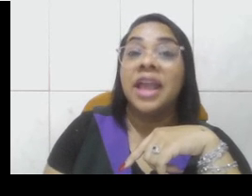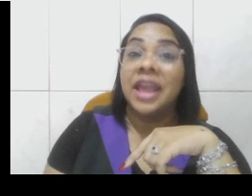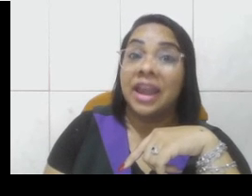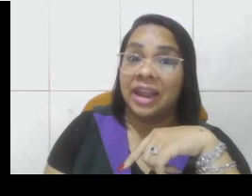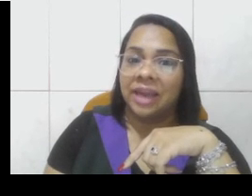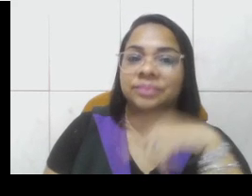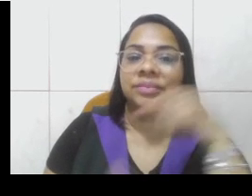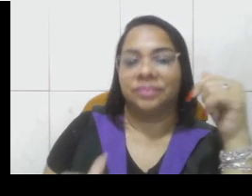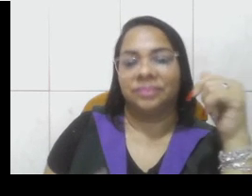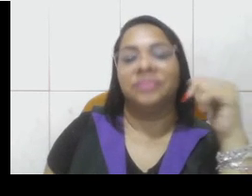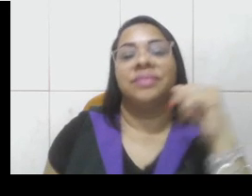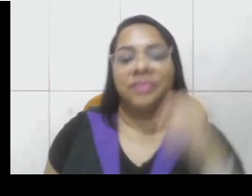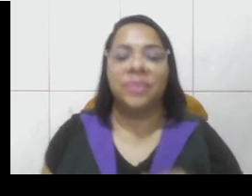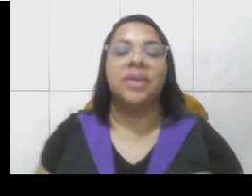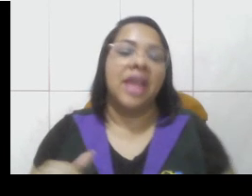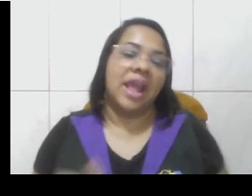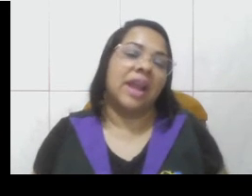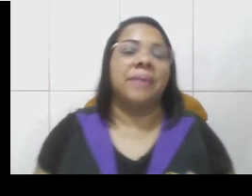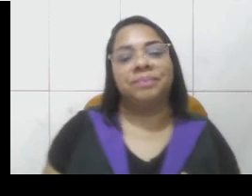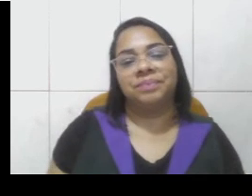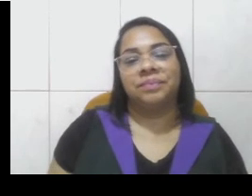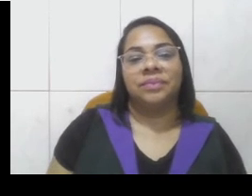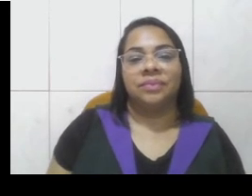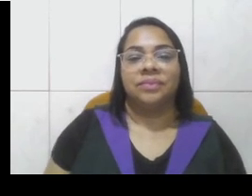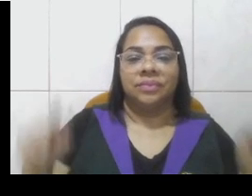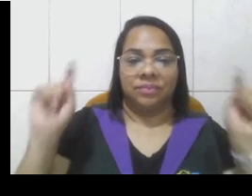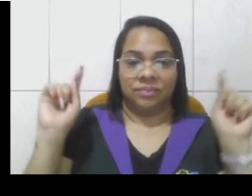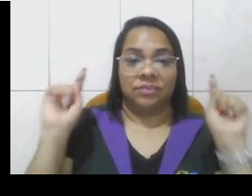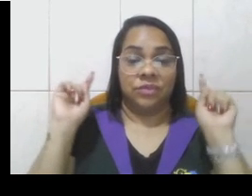Pronomes, eu, tu, ele e ela.